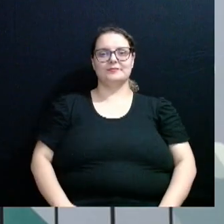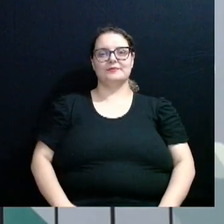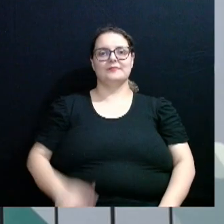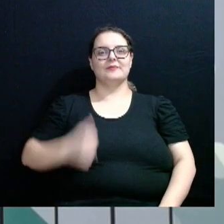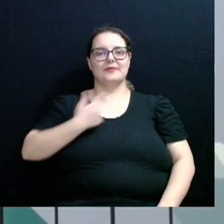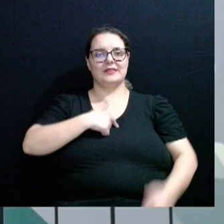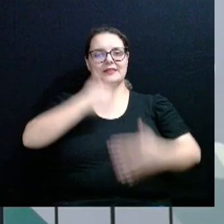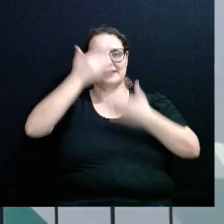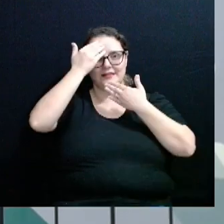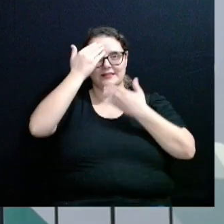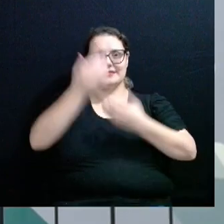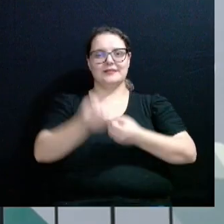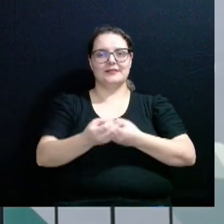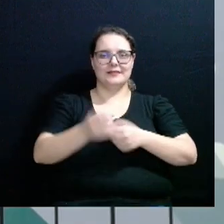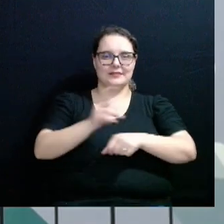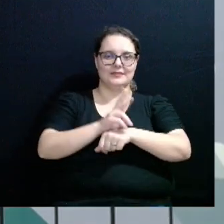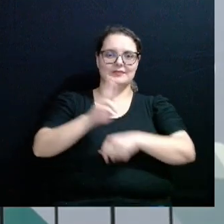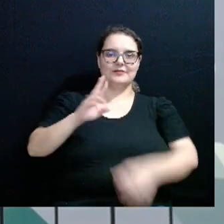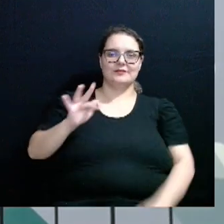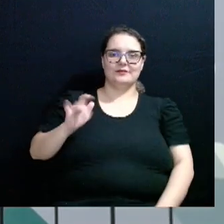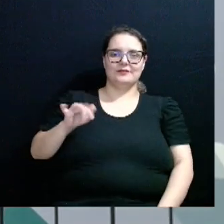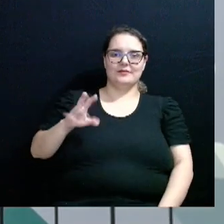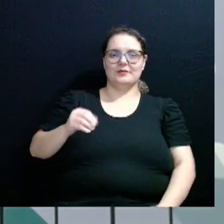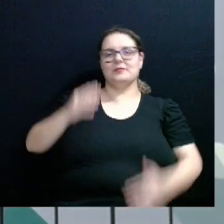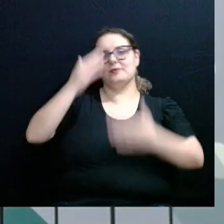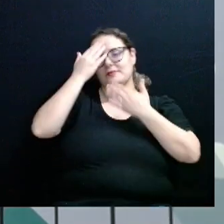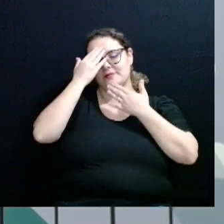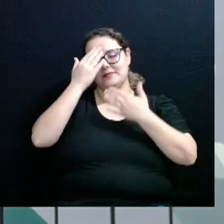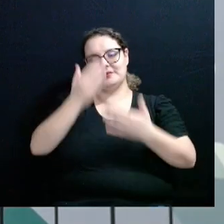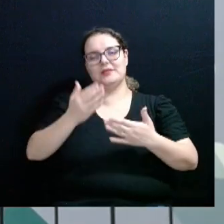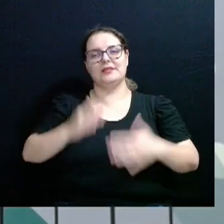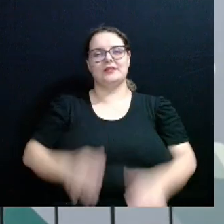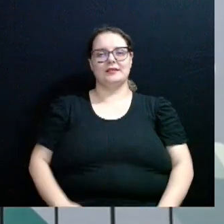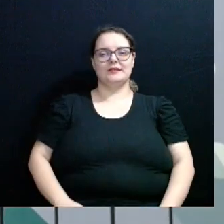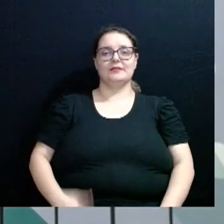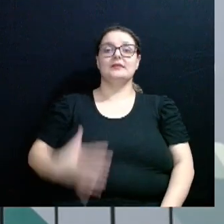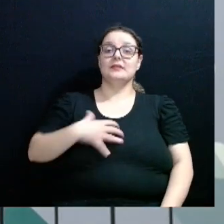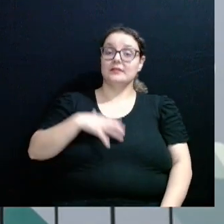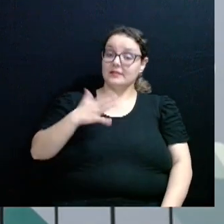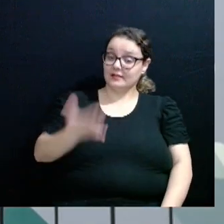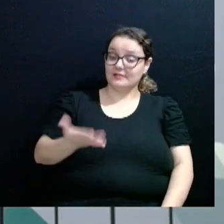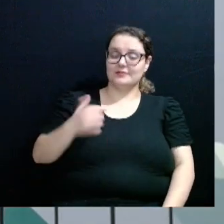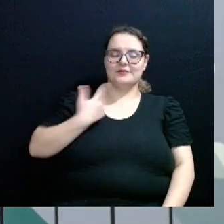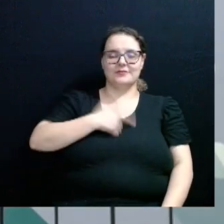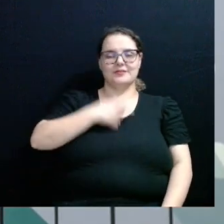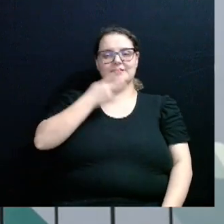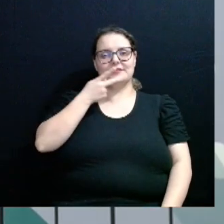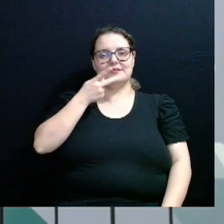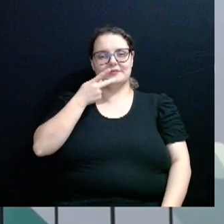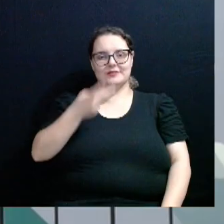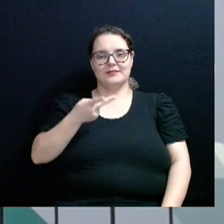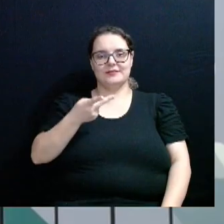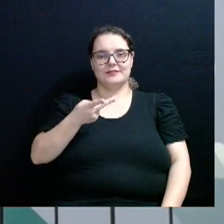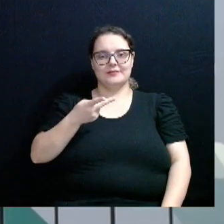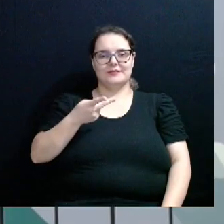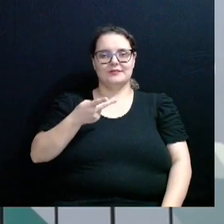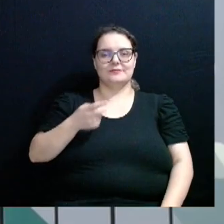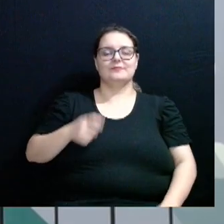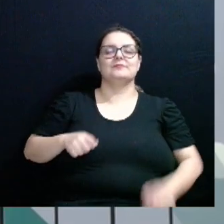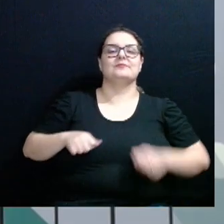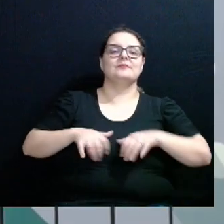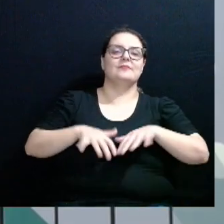informação, doutor Fabrício, muito obrigada. E é isso, gente, hoje nós falamos sobre a ampliação do acesso